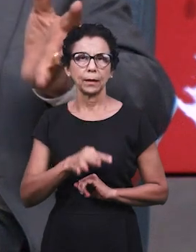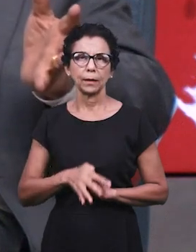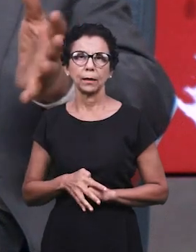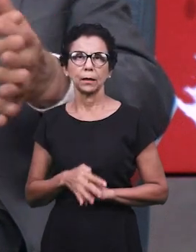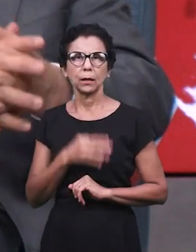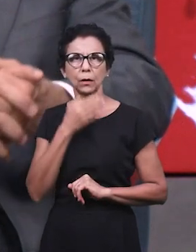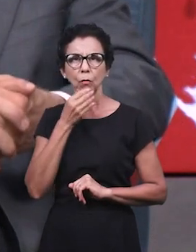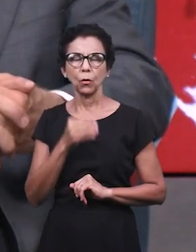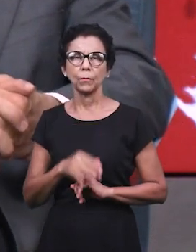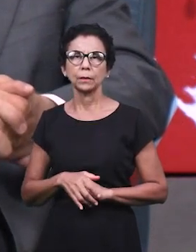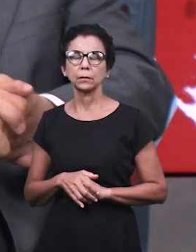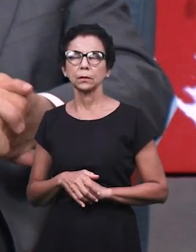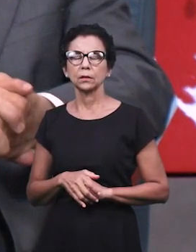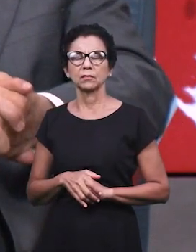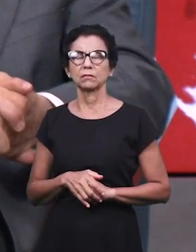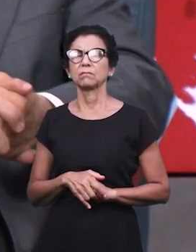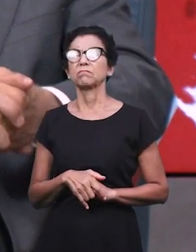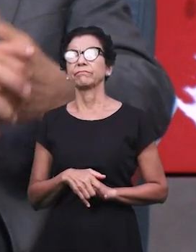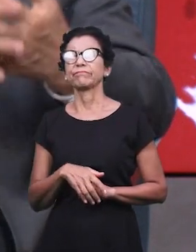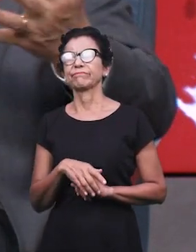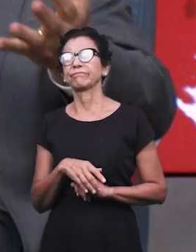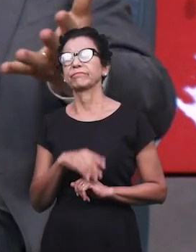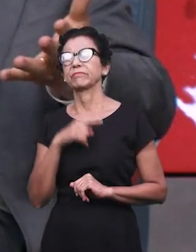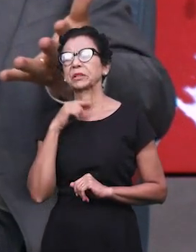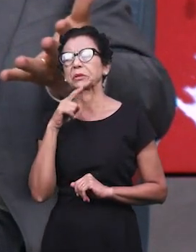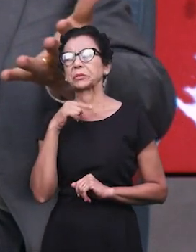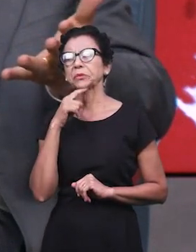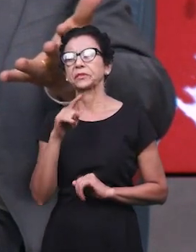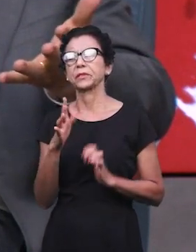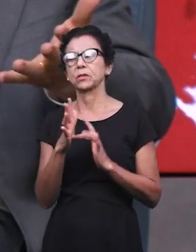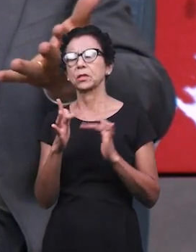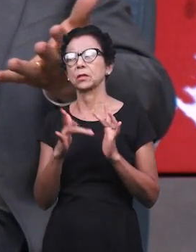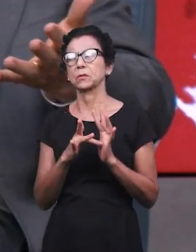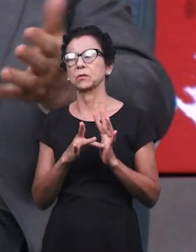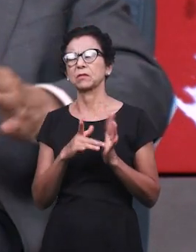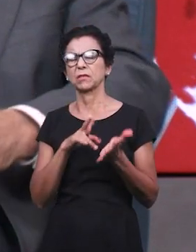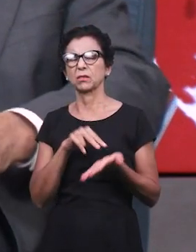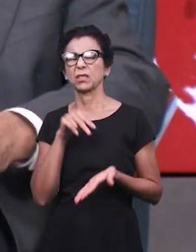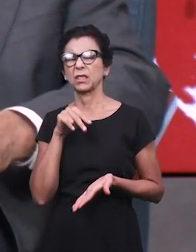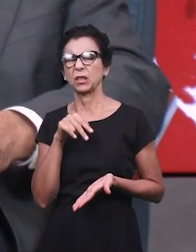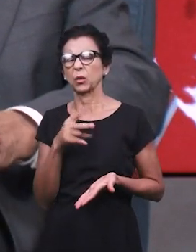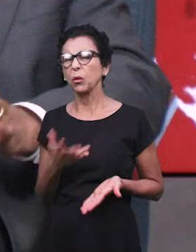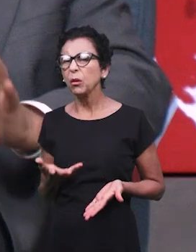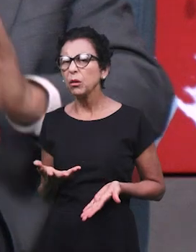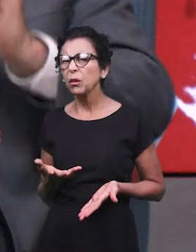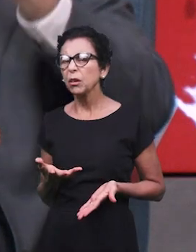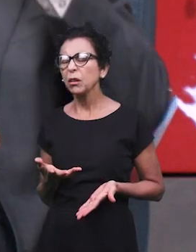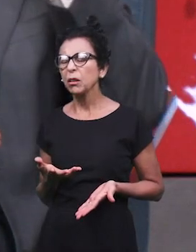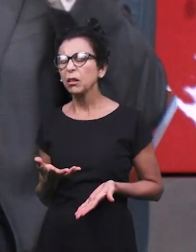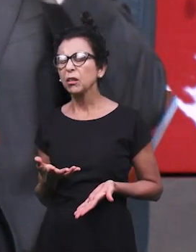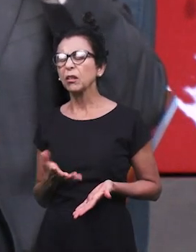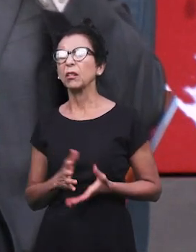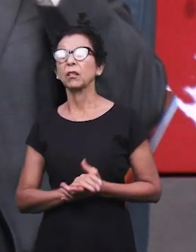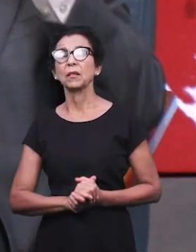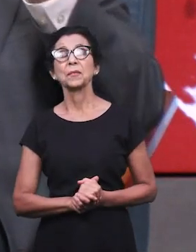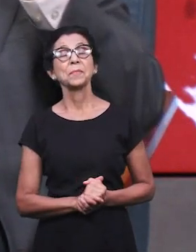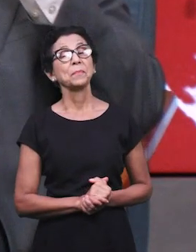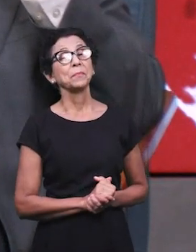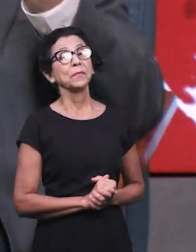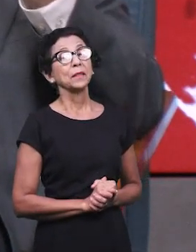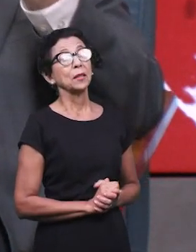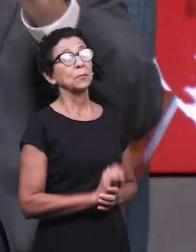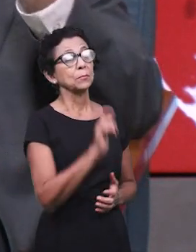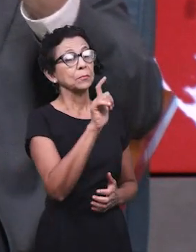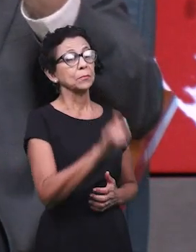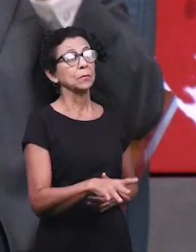tinha ressuscitado. E Jesus então aparece a Tomé e a primeira coisa